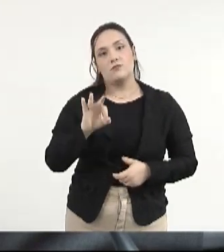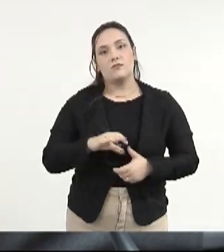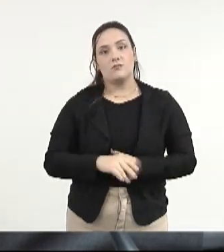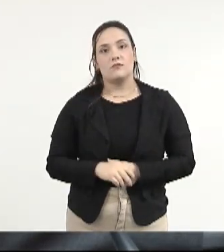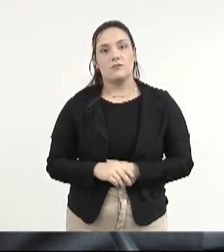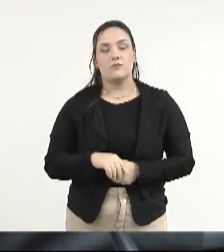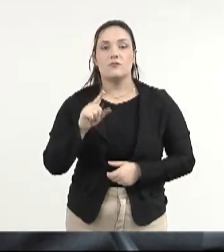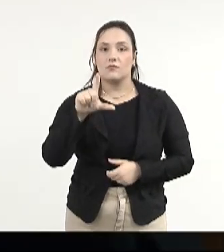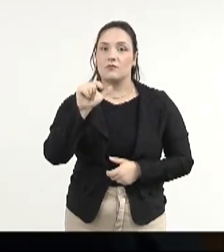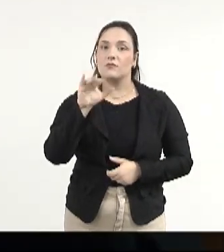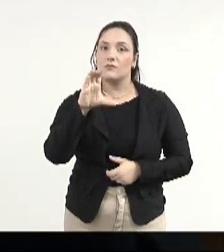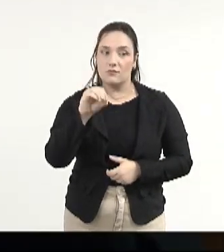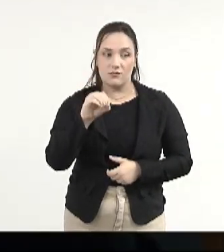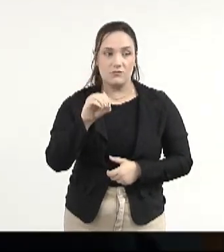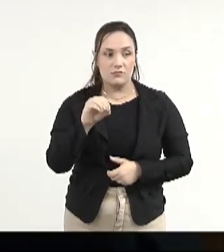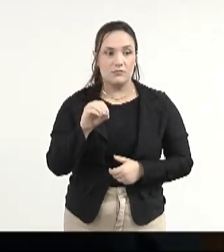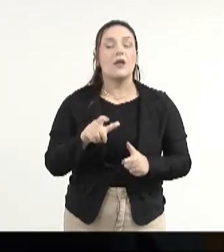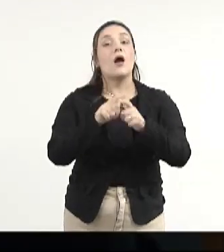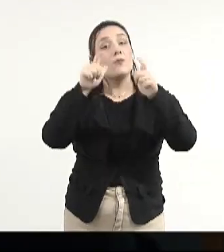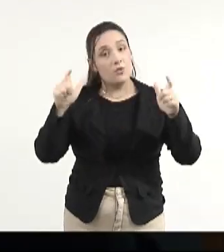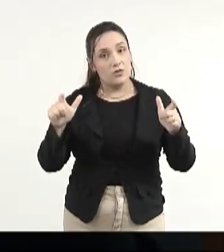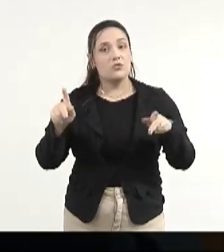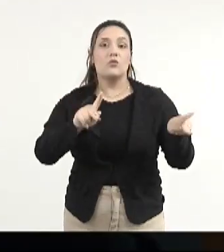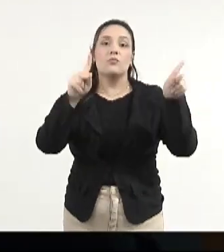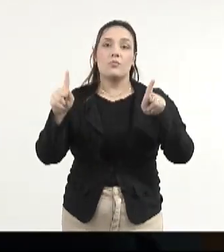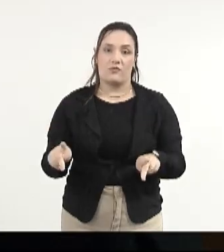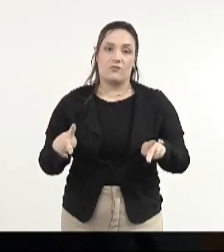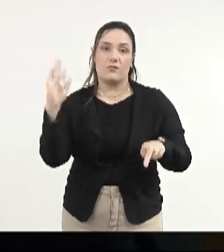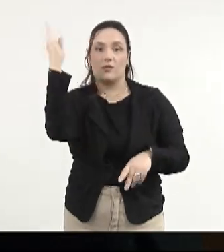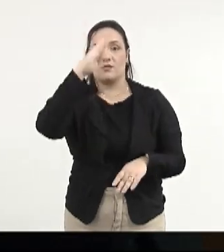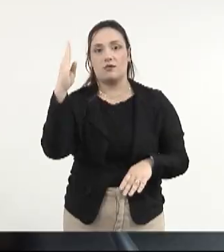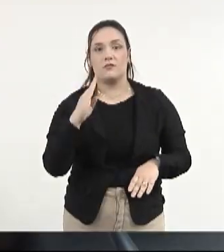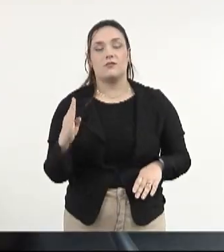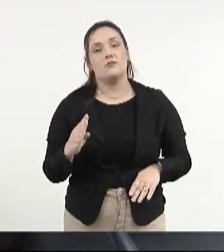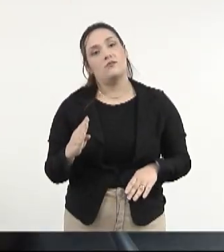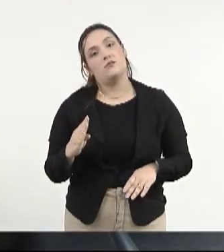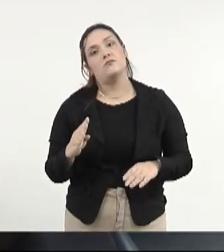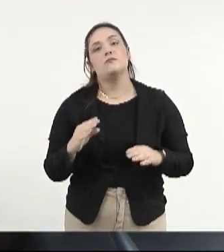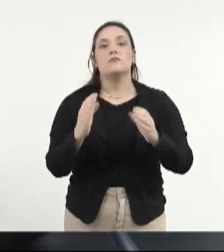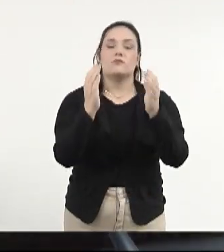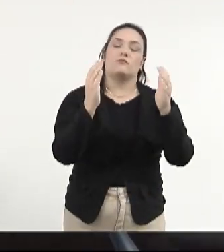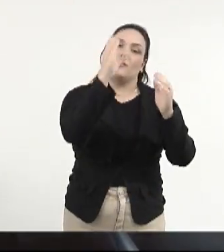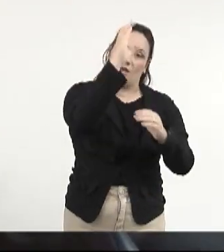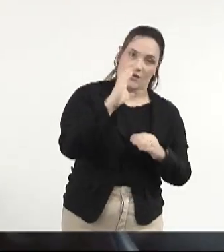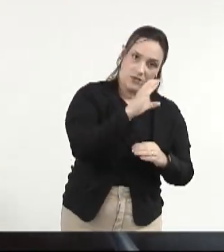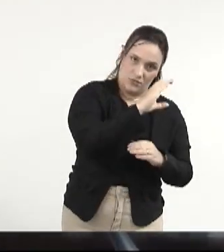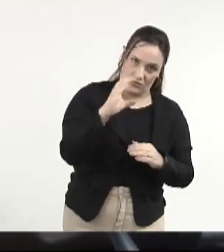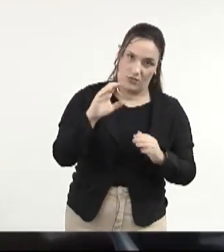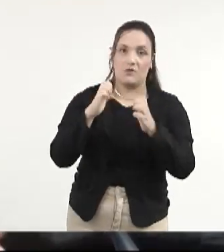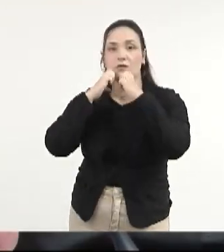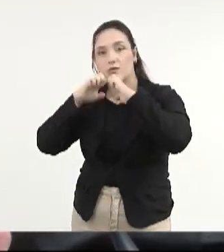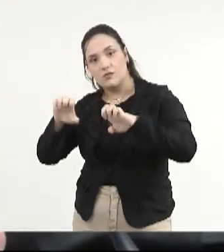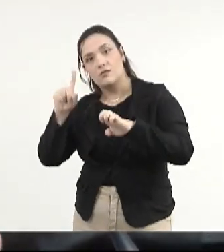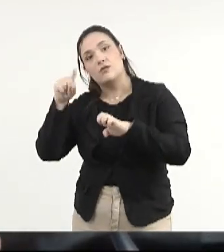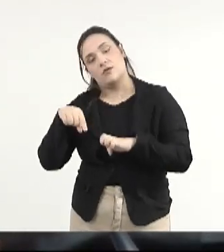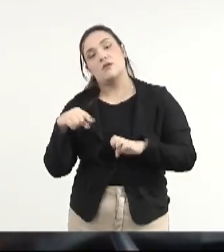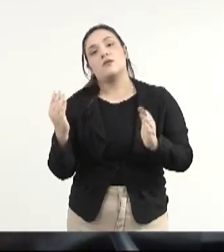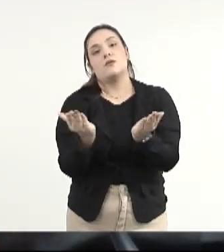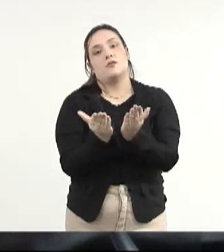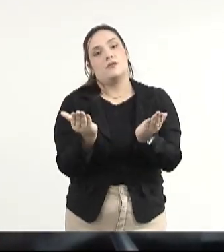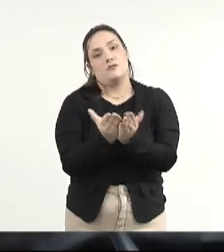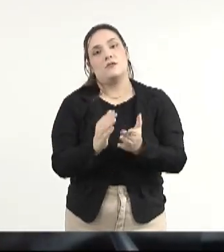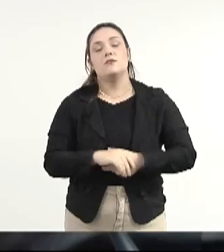não, porque o Estado é laico. A maioria do povo brasileiro, entre católicos e evangélicos, são